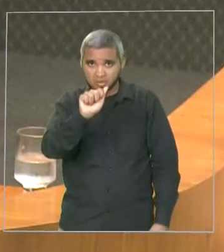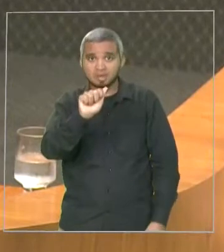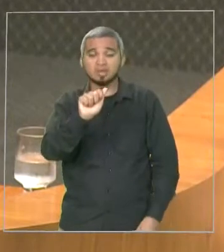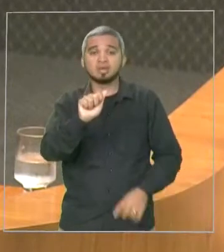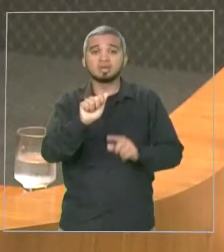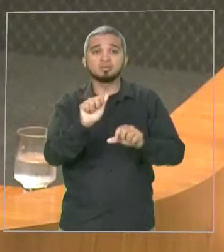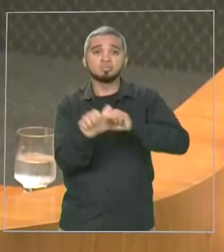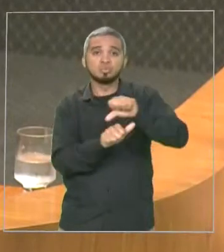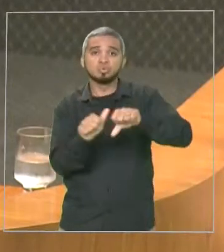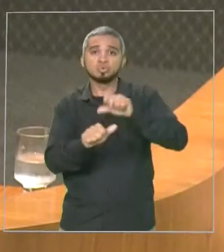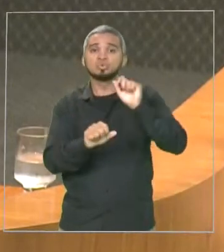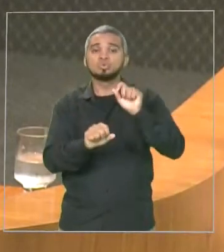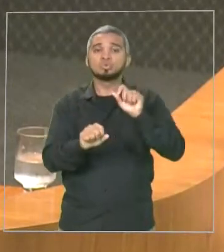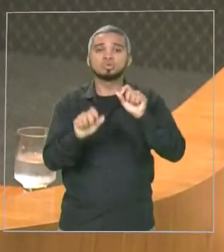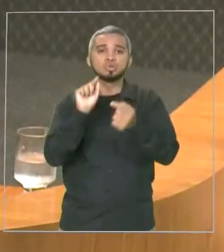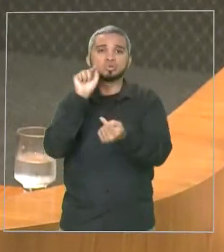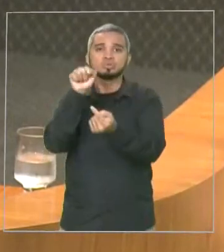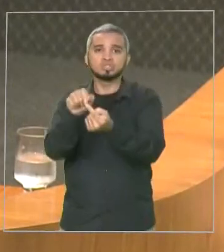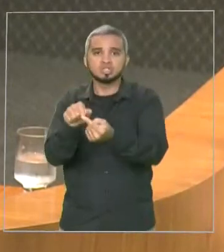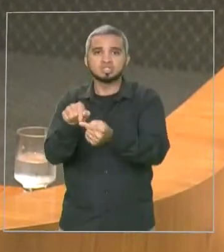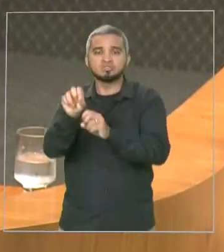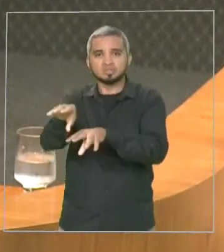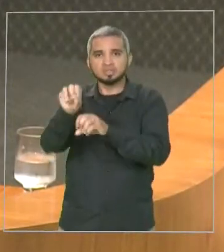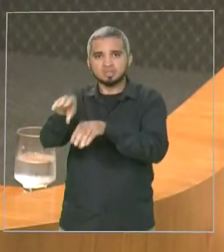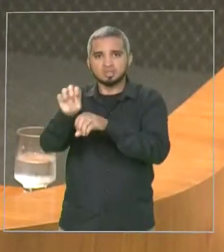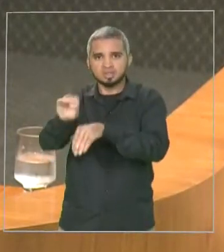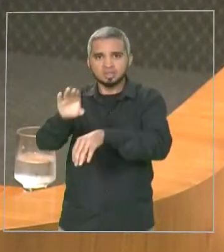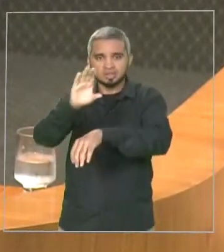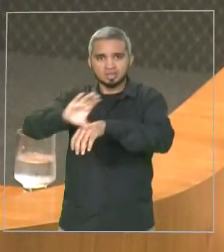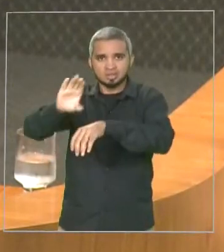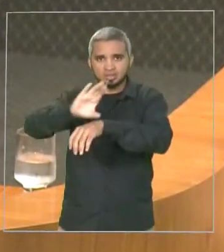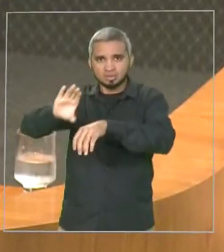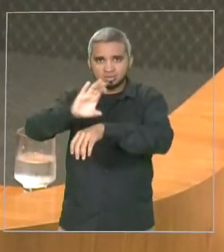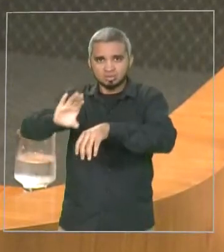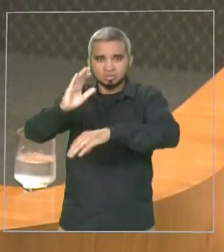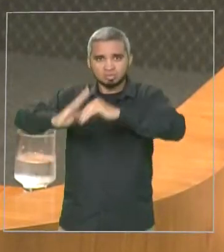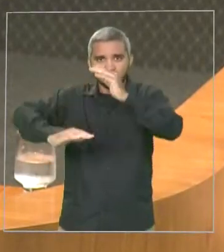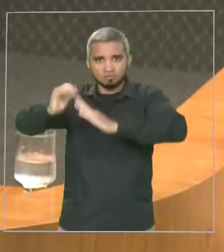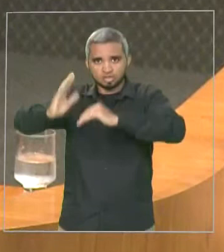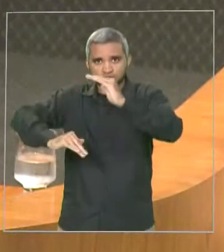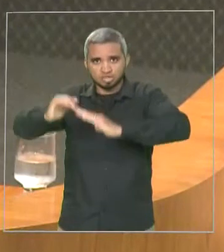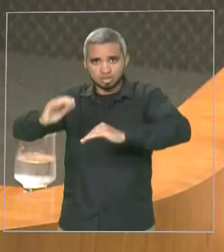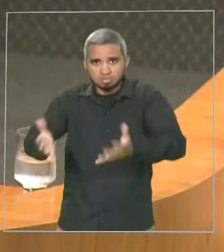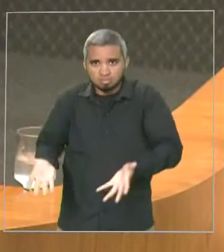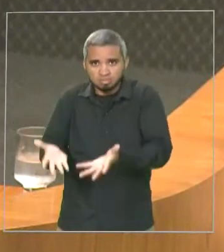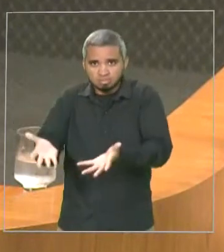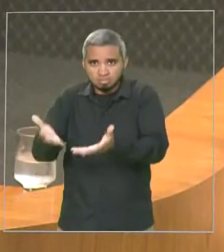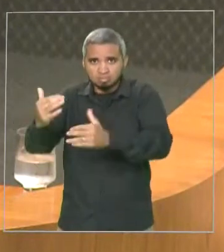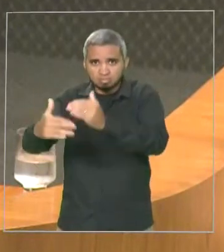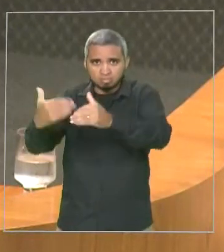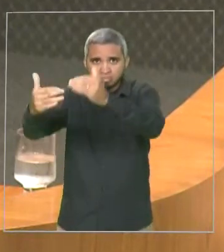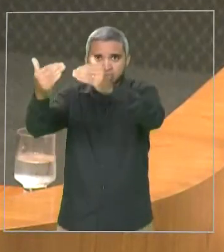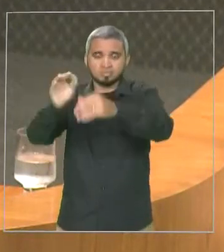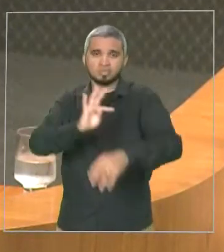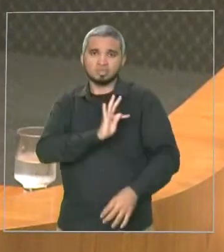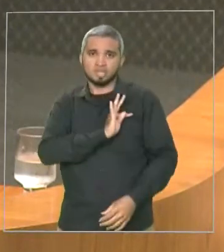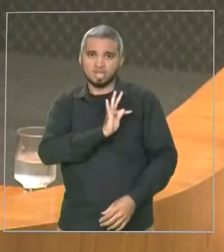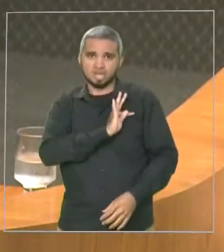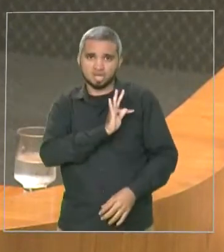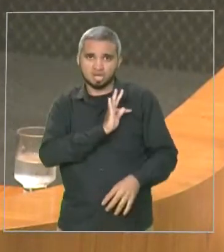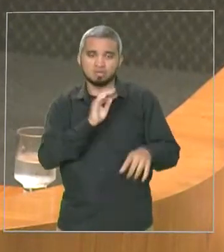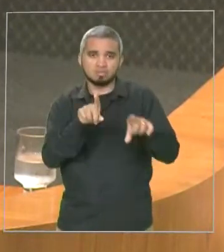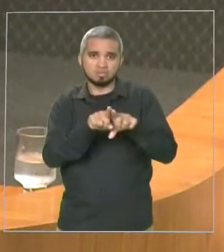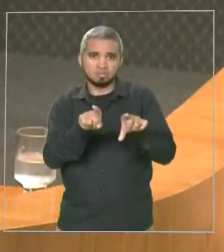para treinamento em desenvolvimento profissional e gerência, educação profissional de nível técnico e